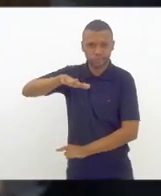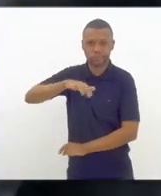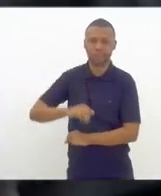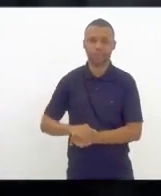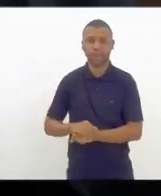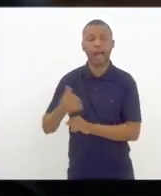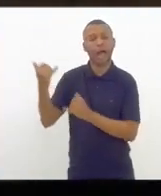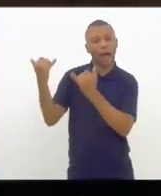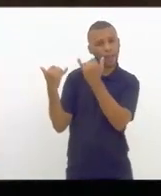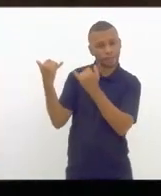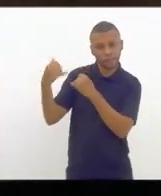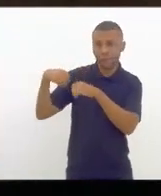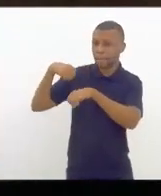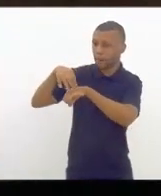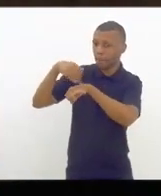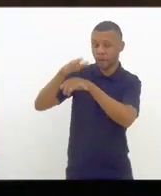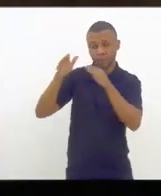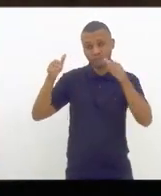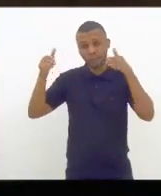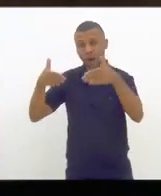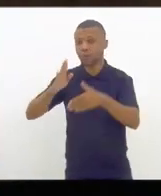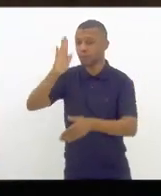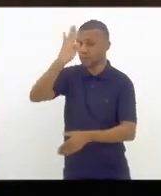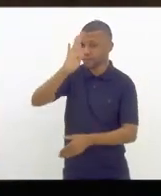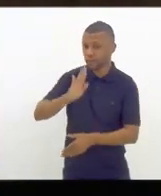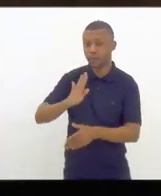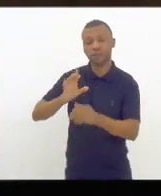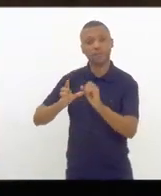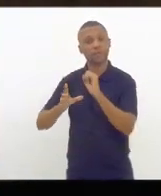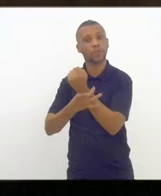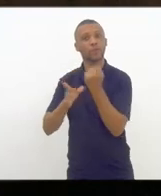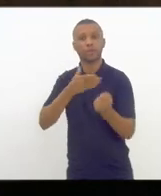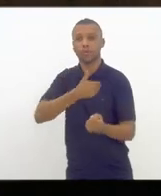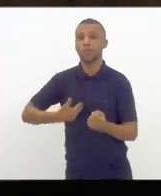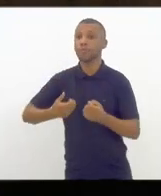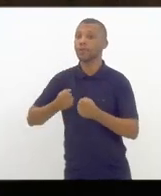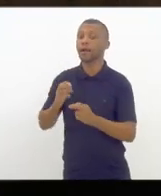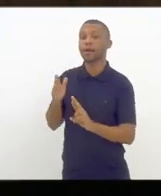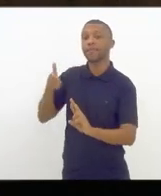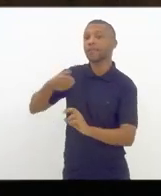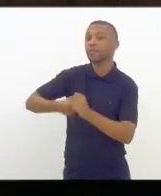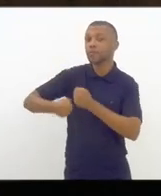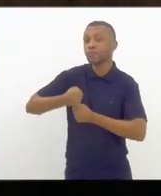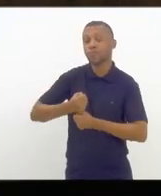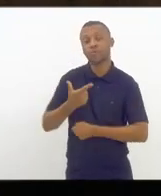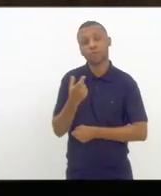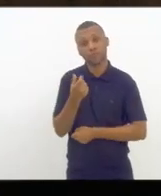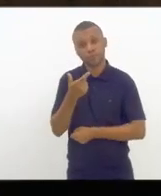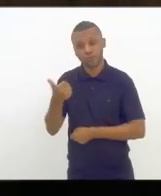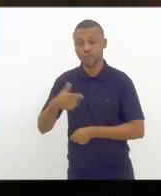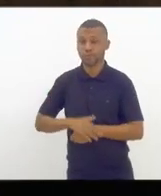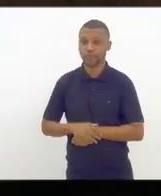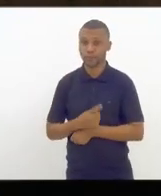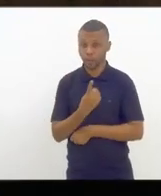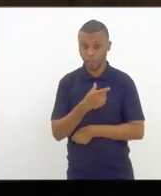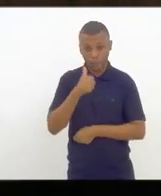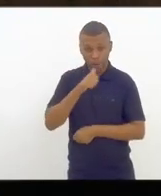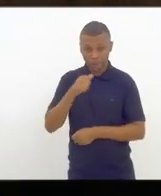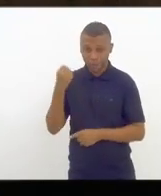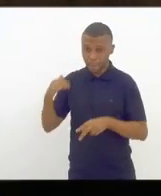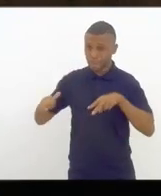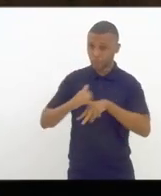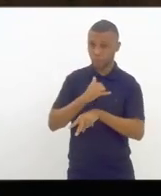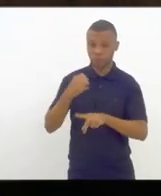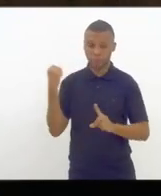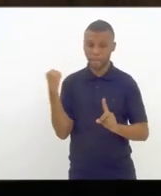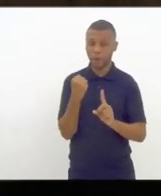divulgados pelo Fórum Brasileiro de Segurança Pública do ano de 2021, que, em média, uma mulher foi vítima de feminicídio a